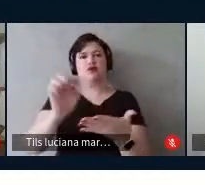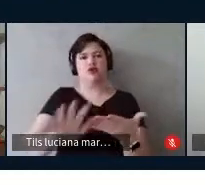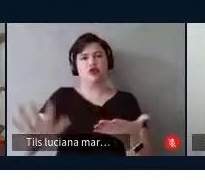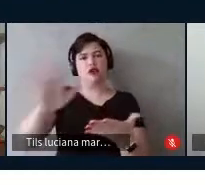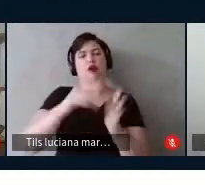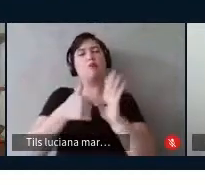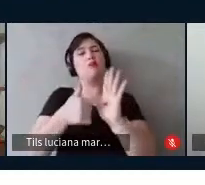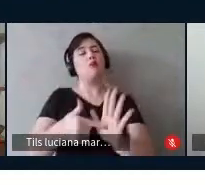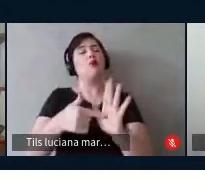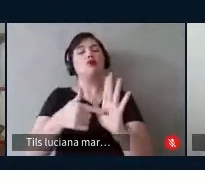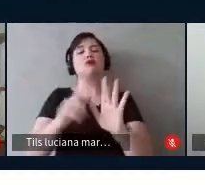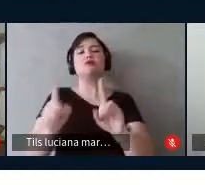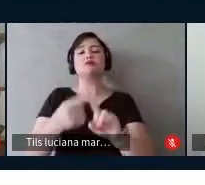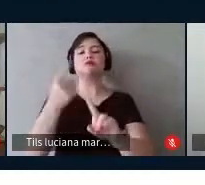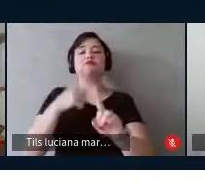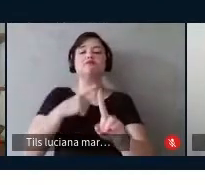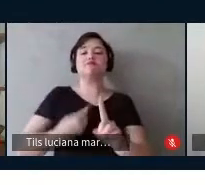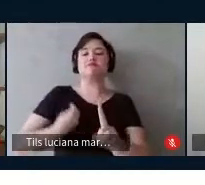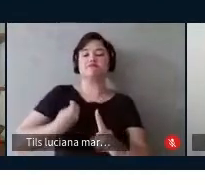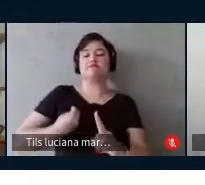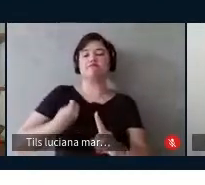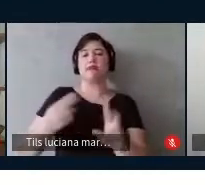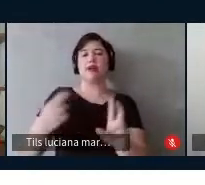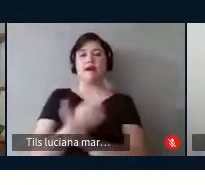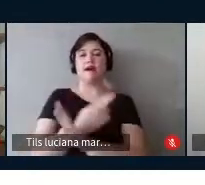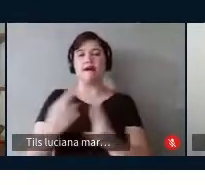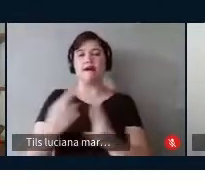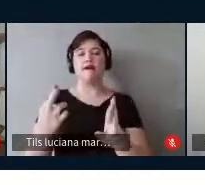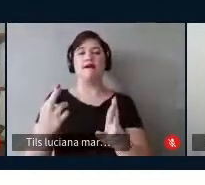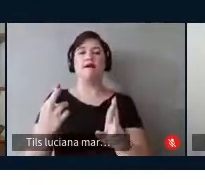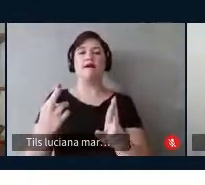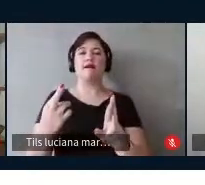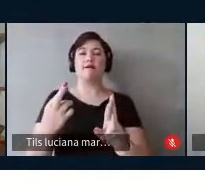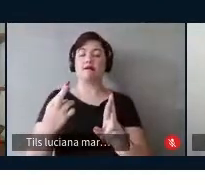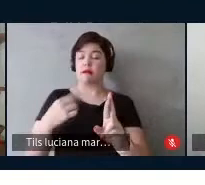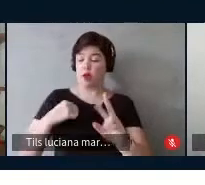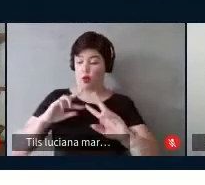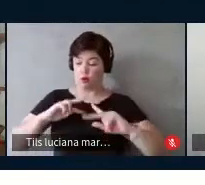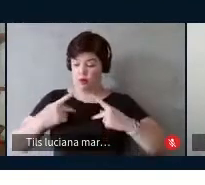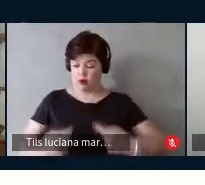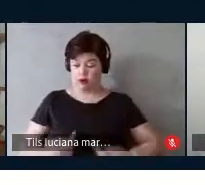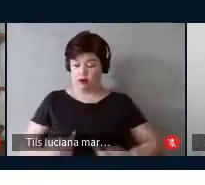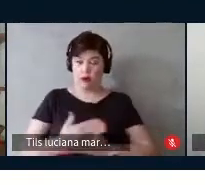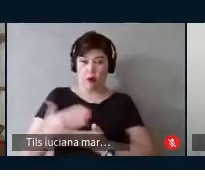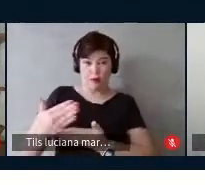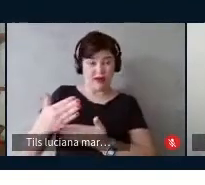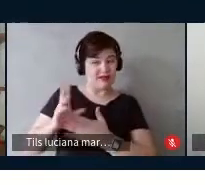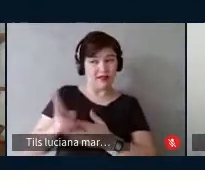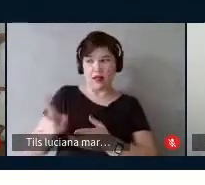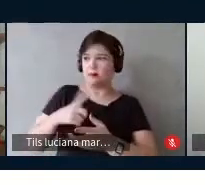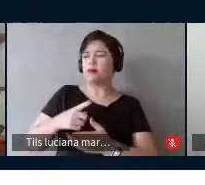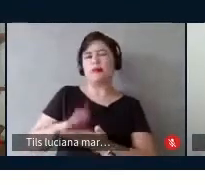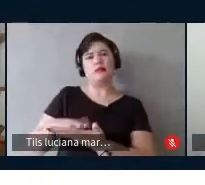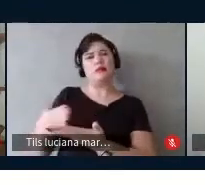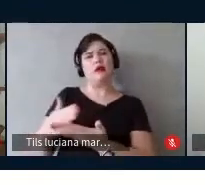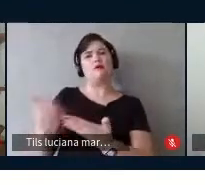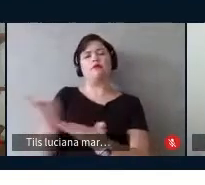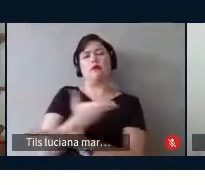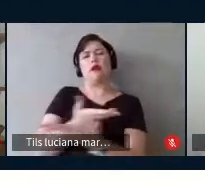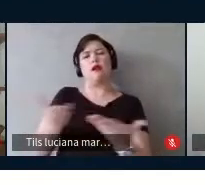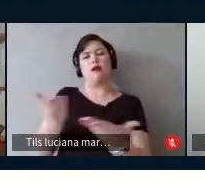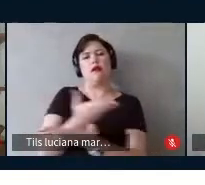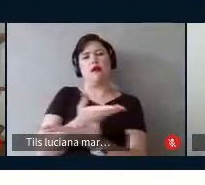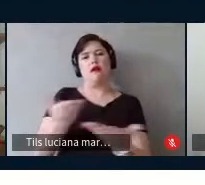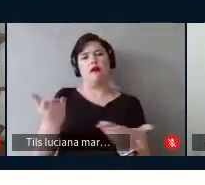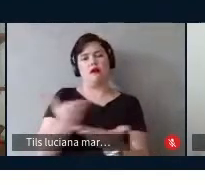mostrando que ele está presente desde as relações da humanidade no início dos tempos, nas relações sociais desde o início